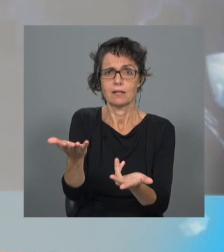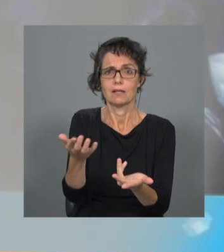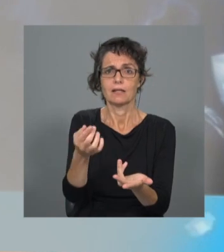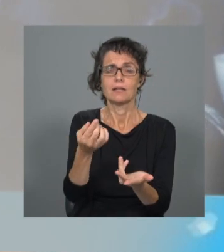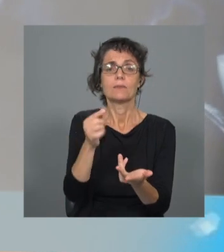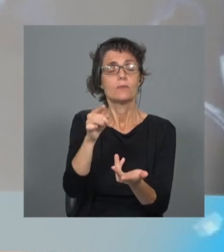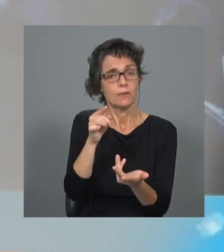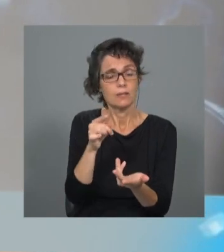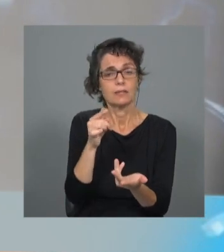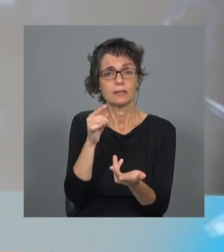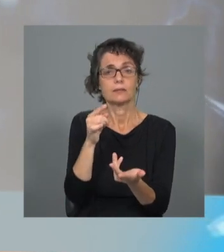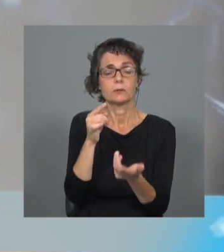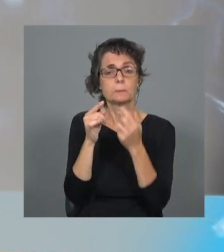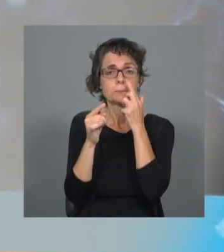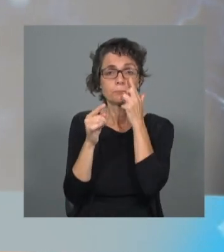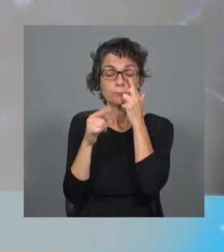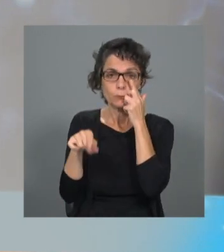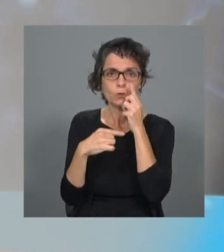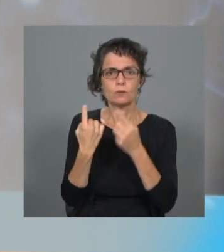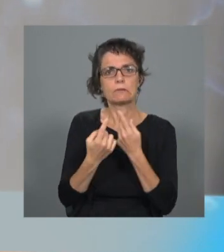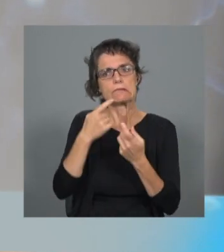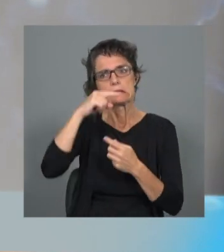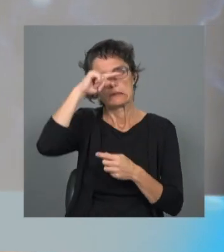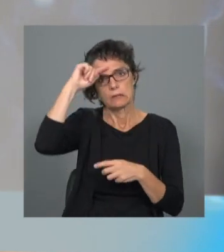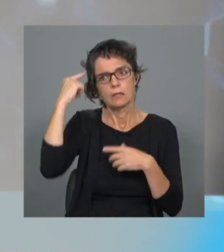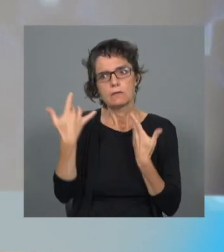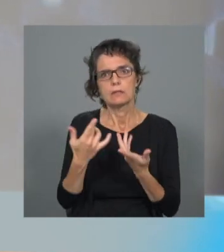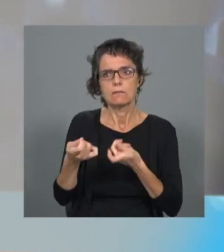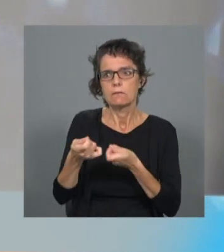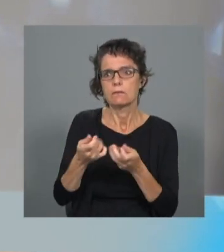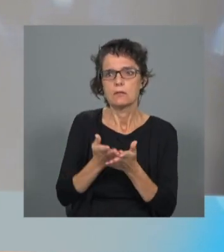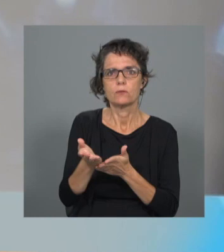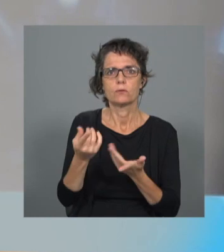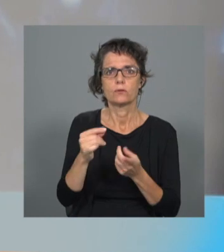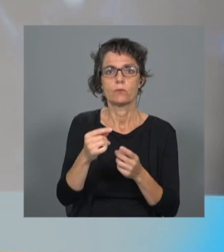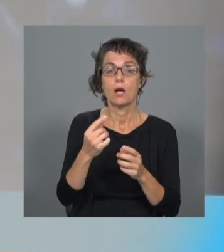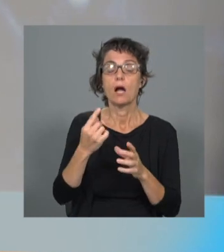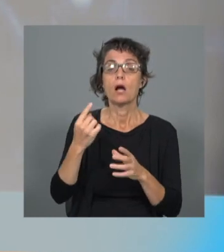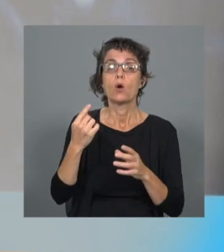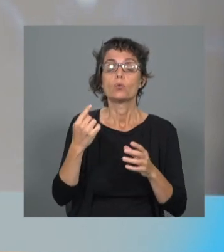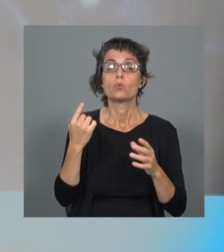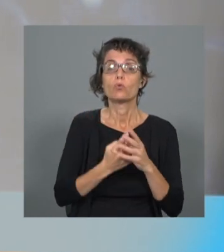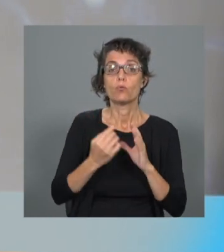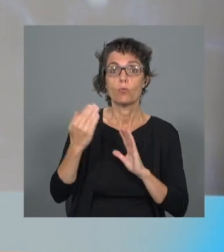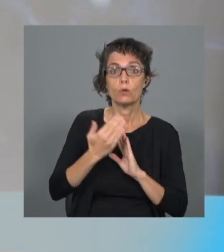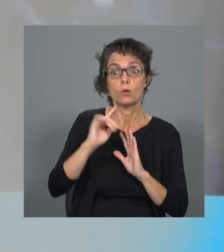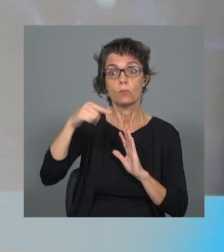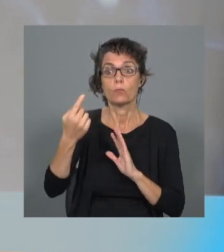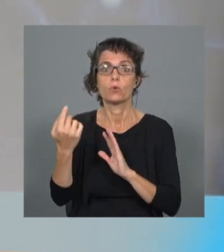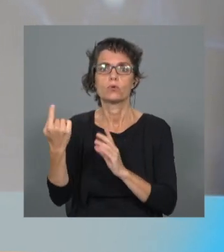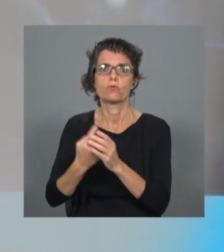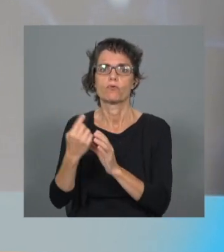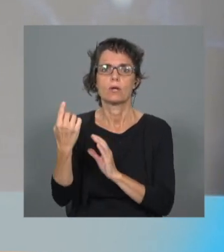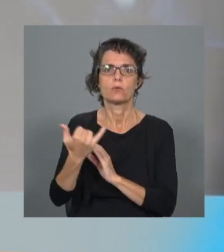aspectos que na nossa paróquia tivemos alguma dificuldade no primeiro confinamento. No segundo confinamento conseguimos manter